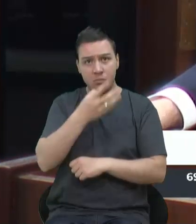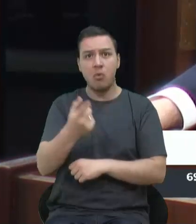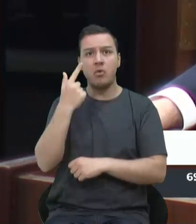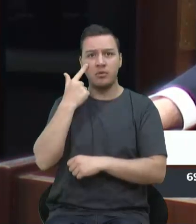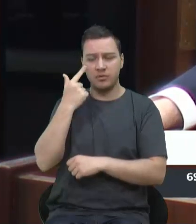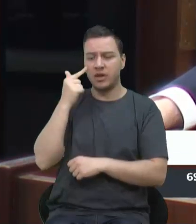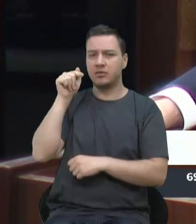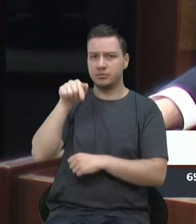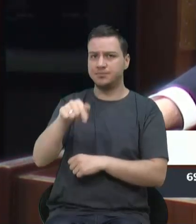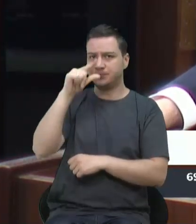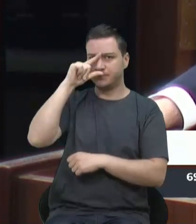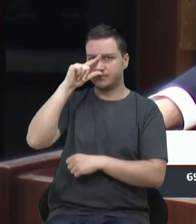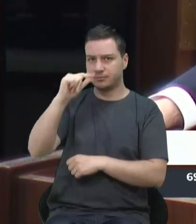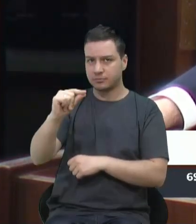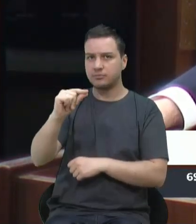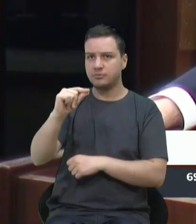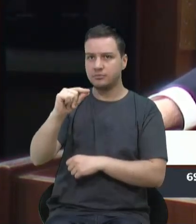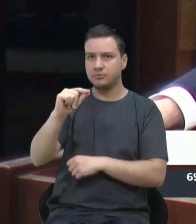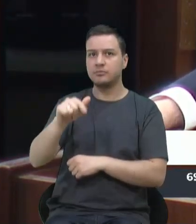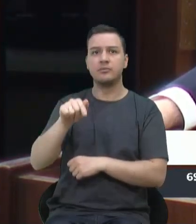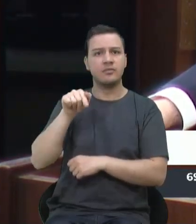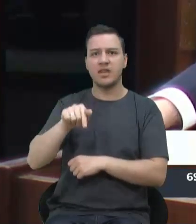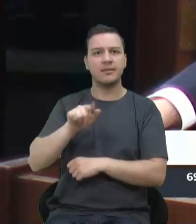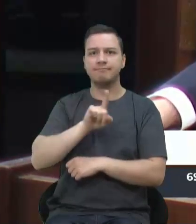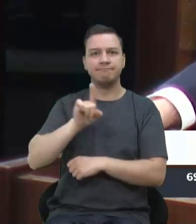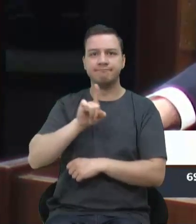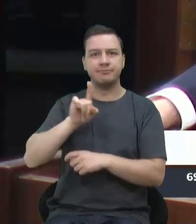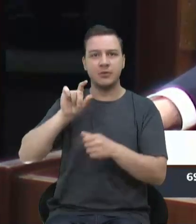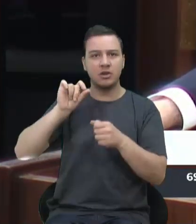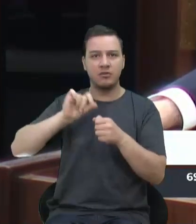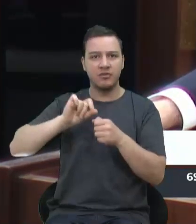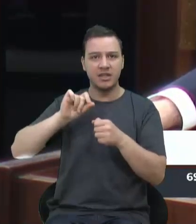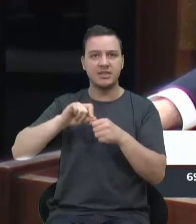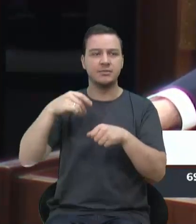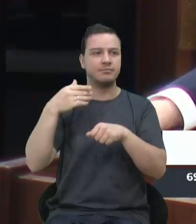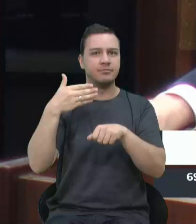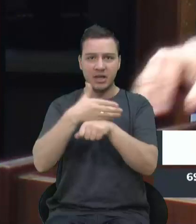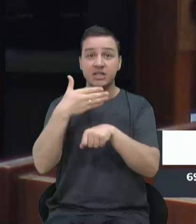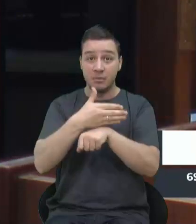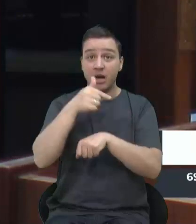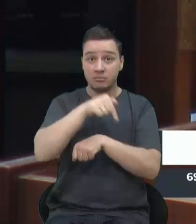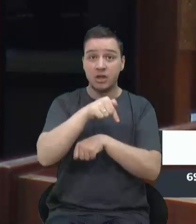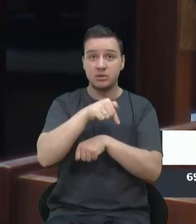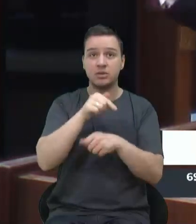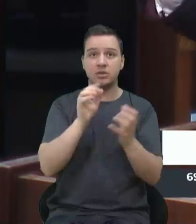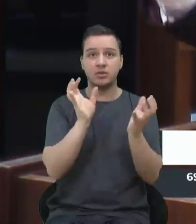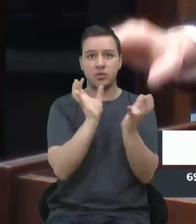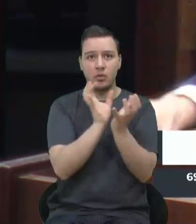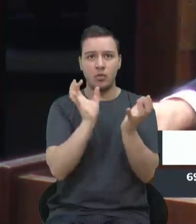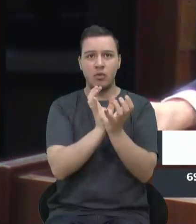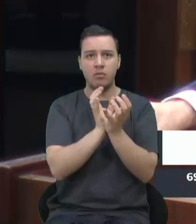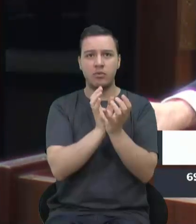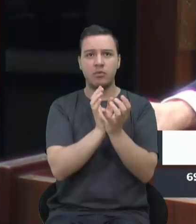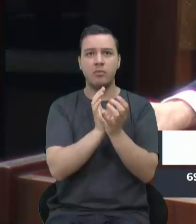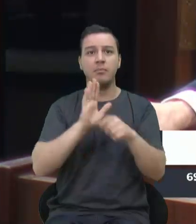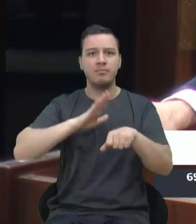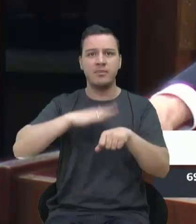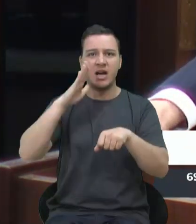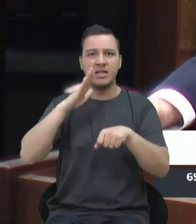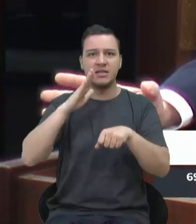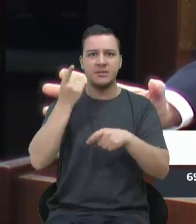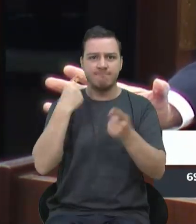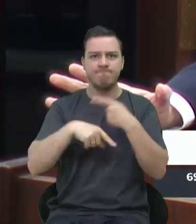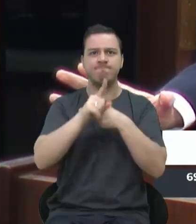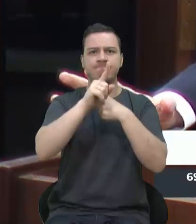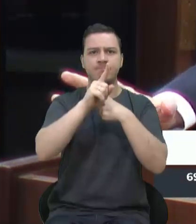Excelência, vereador Fantinel, que Vossa Excelência não irá mais fazer parte das radicalidades, porque